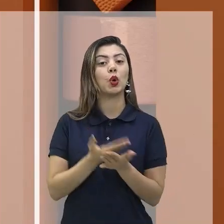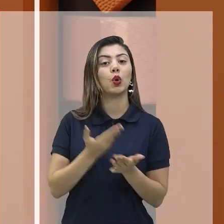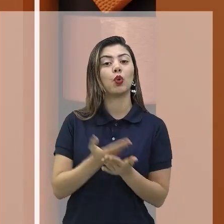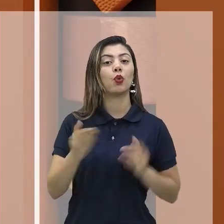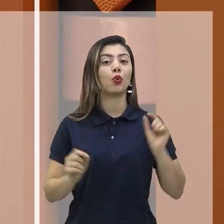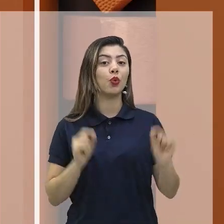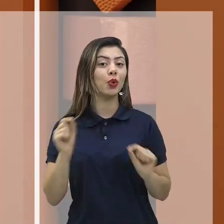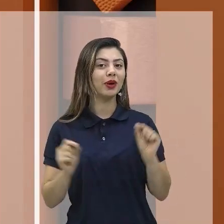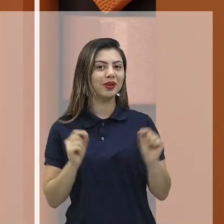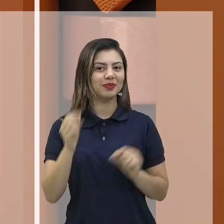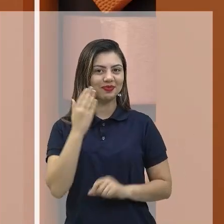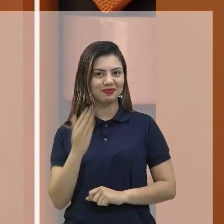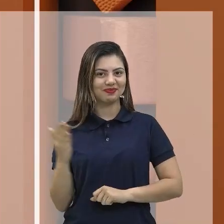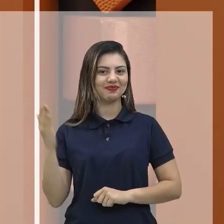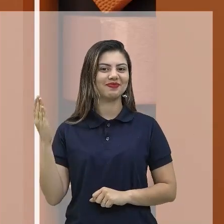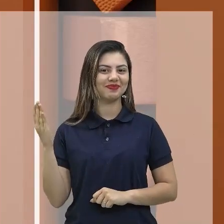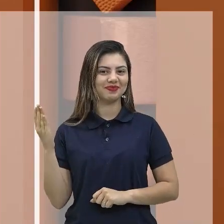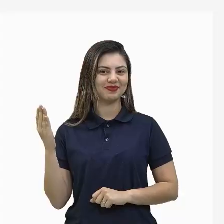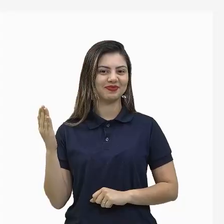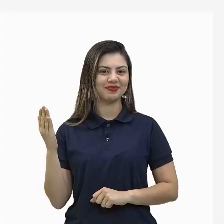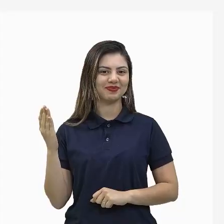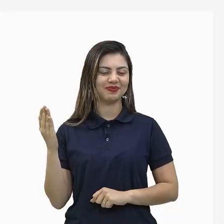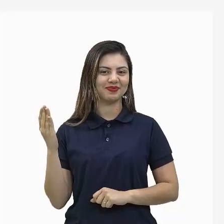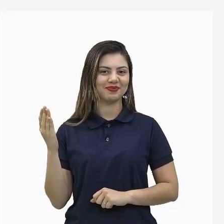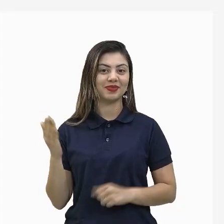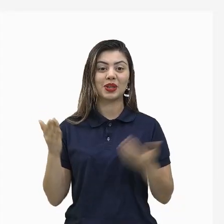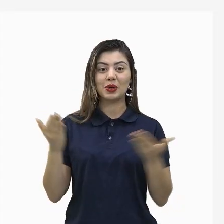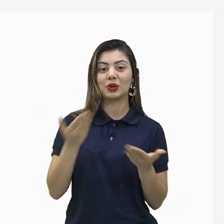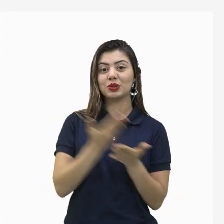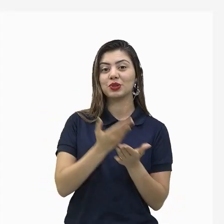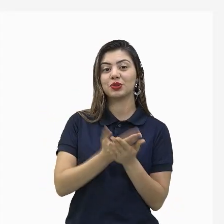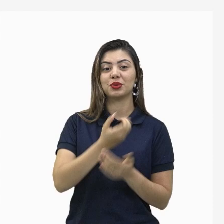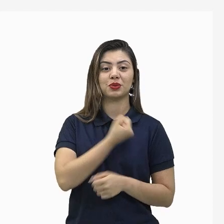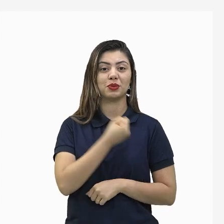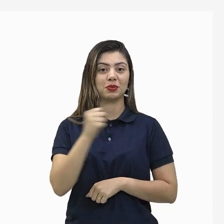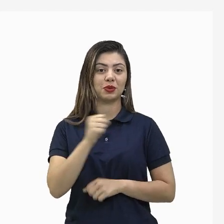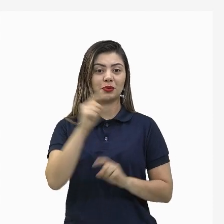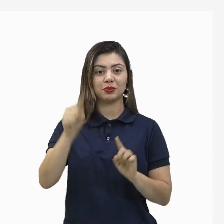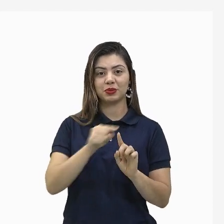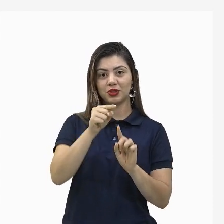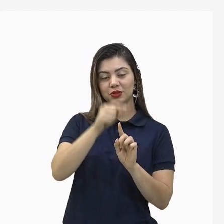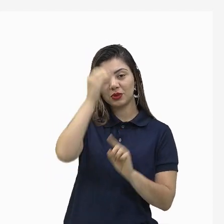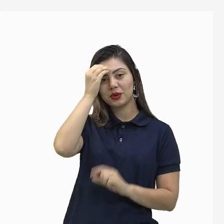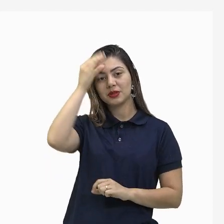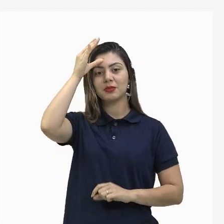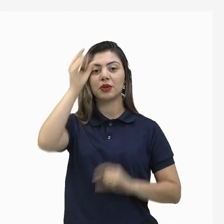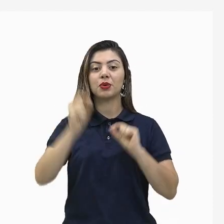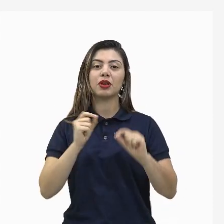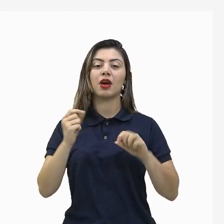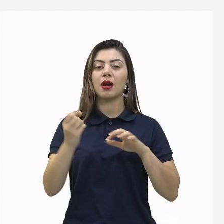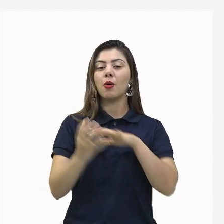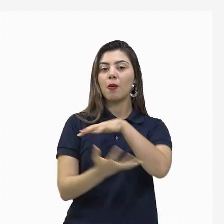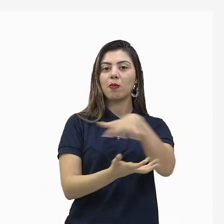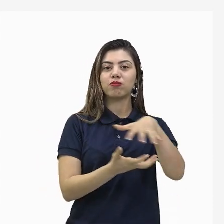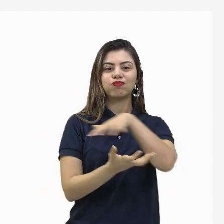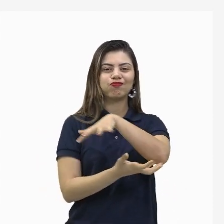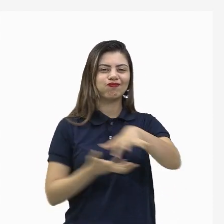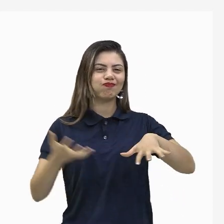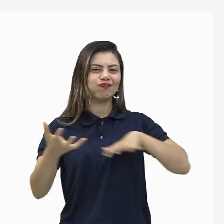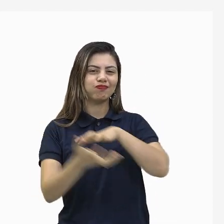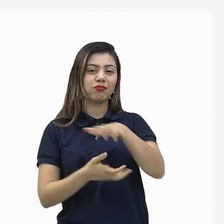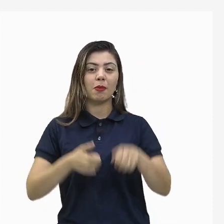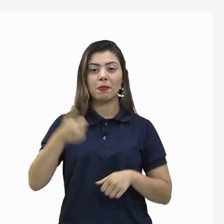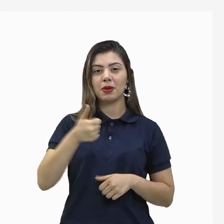comigo o objeto de conhecimento. Olha só, nós temos então a aula de número 8, o objeto de conhecimento, o mundo em